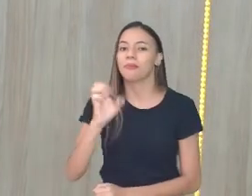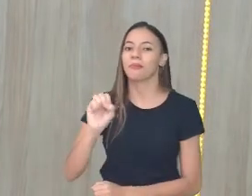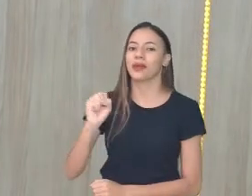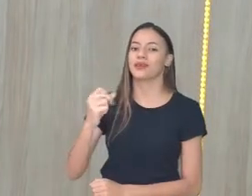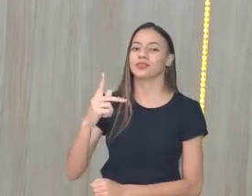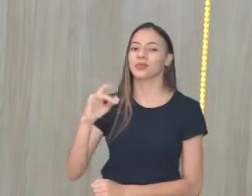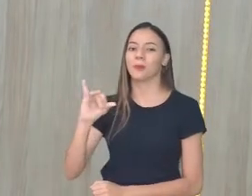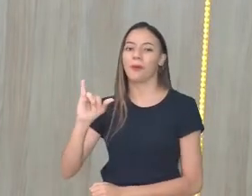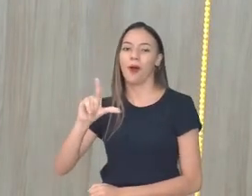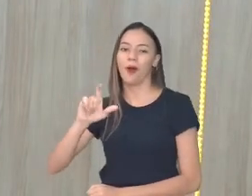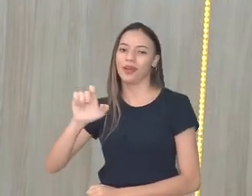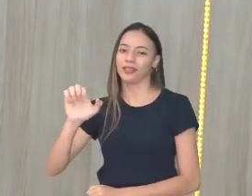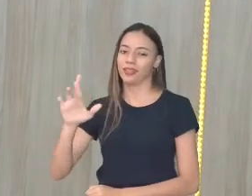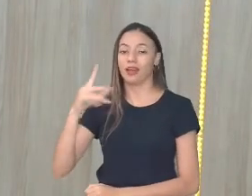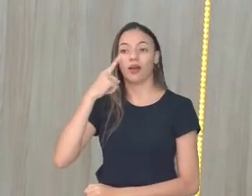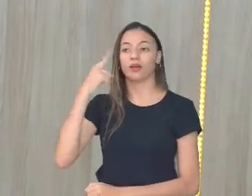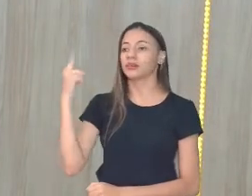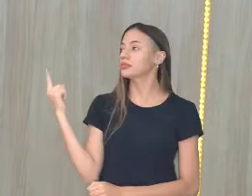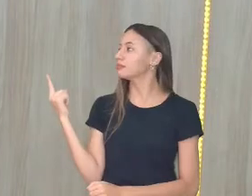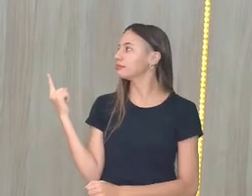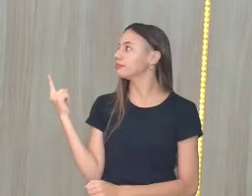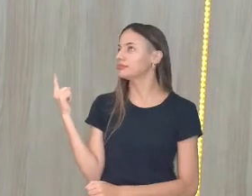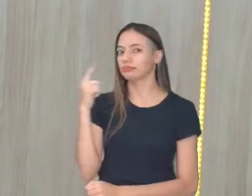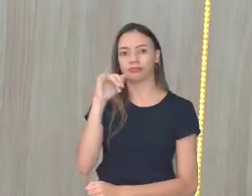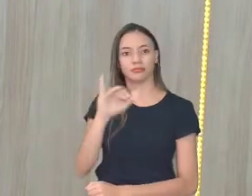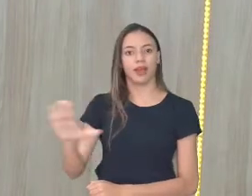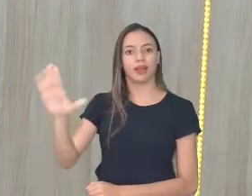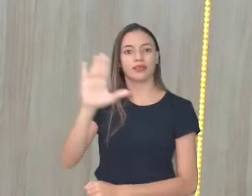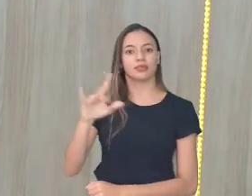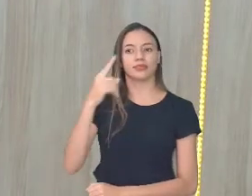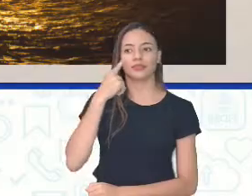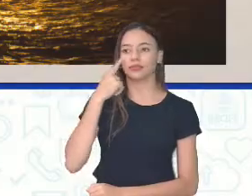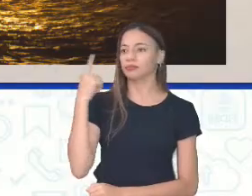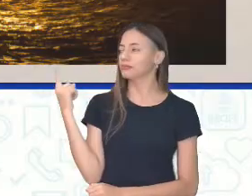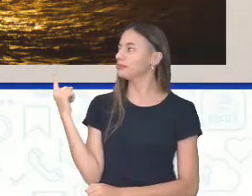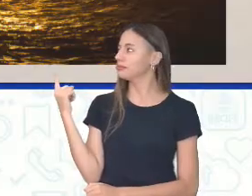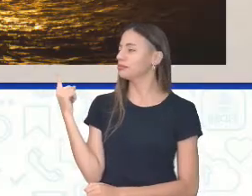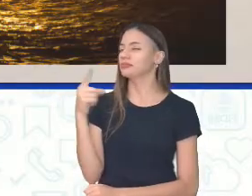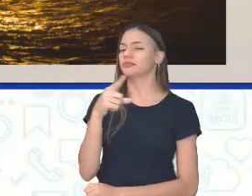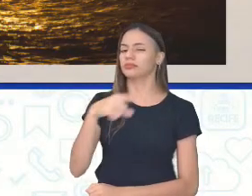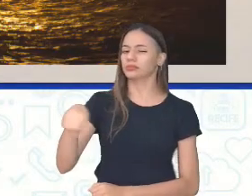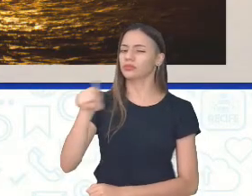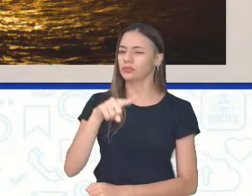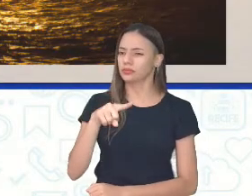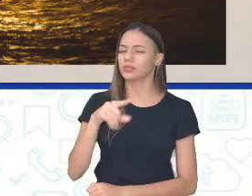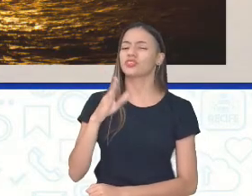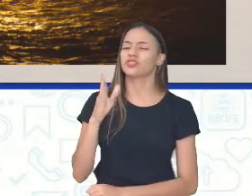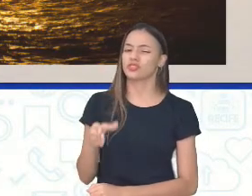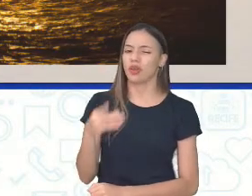sentido vamos começar observando aqui, ó, tem uma imagem aí, ó, vocês já devem ter